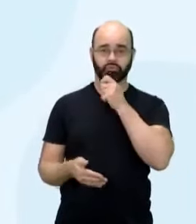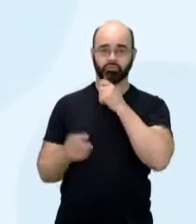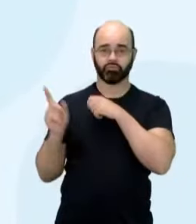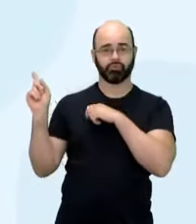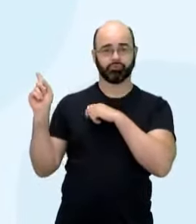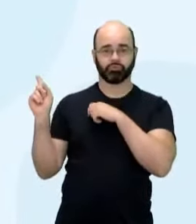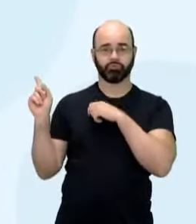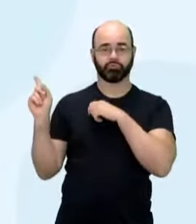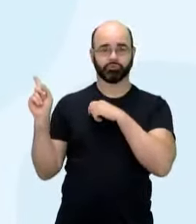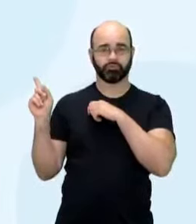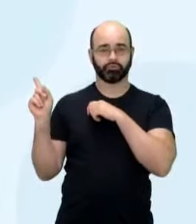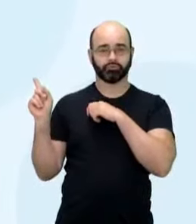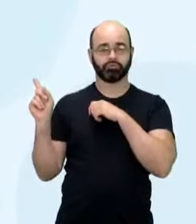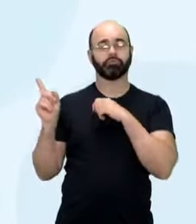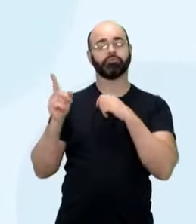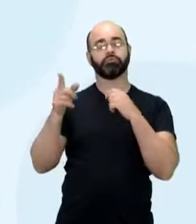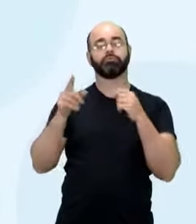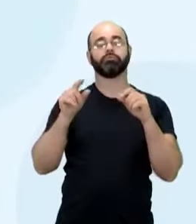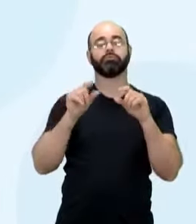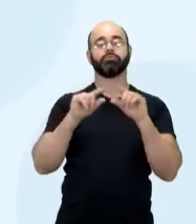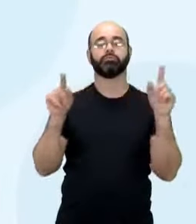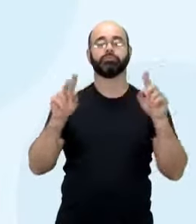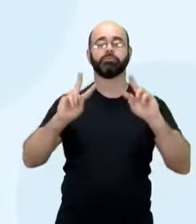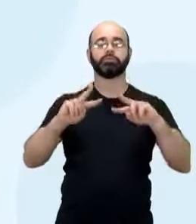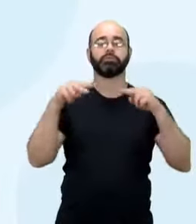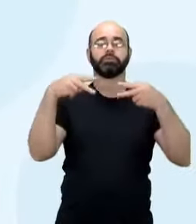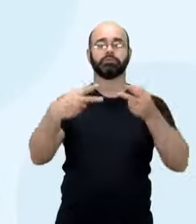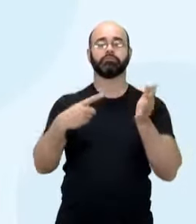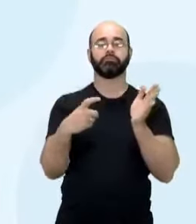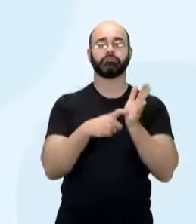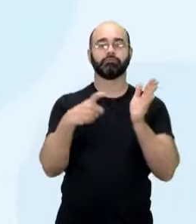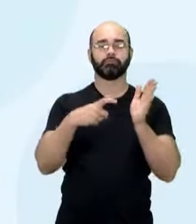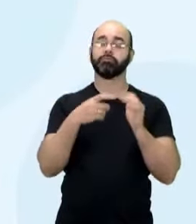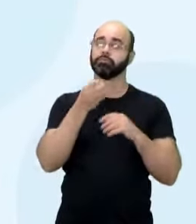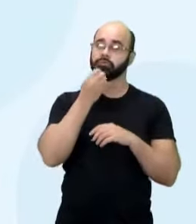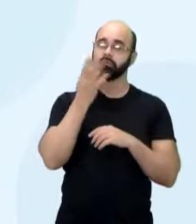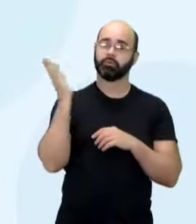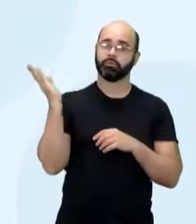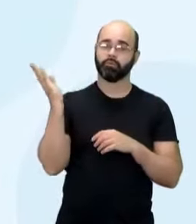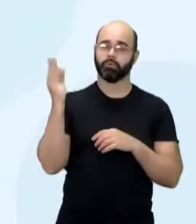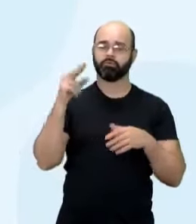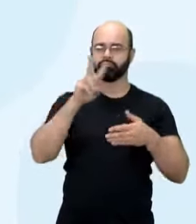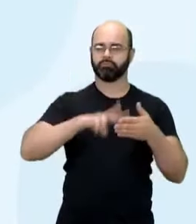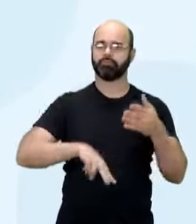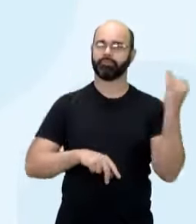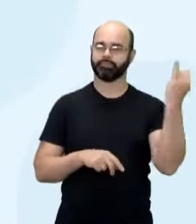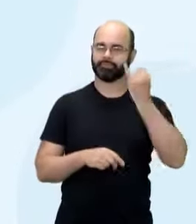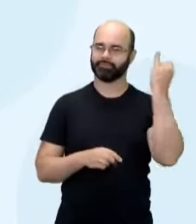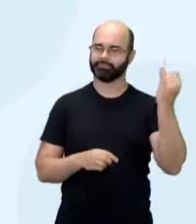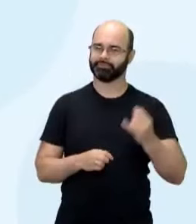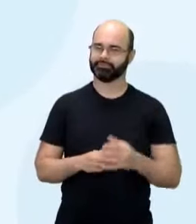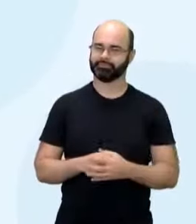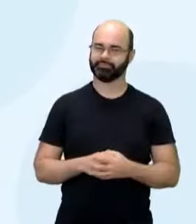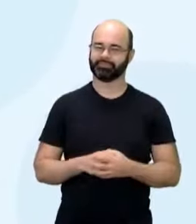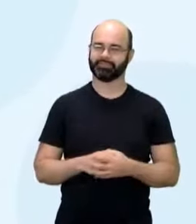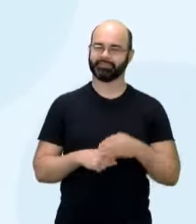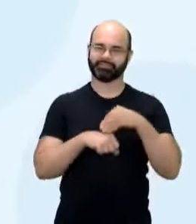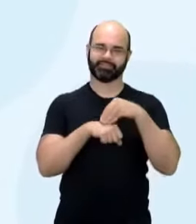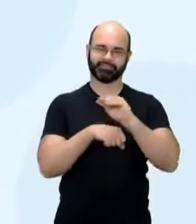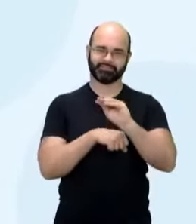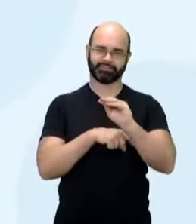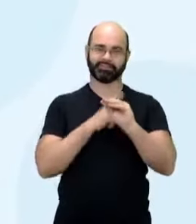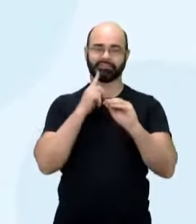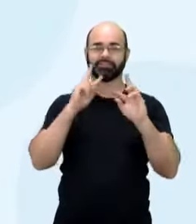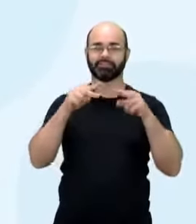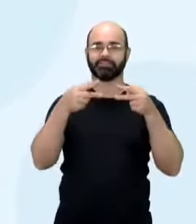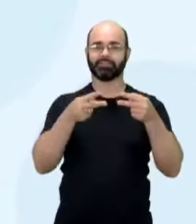documento orientador, tá aí o link, vale a pena entrar e ler esse material, tá bom? Então, deixo aqui o link para